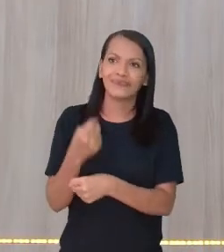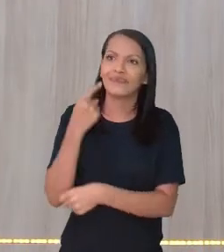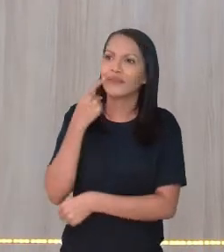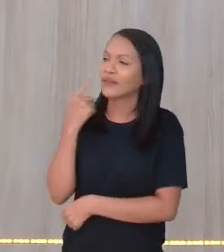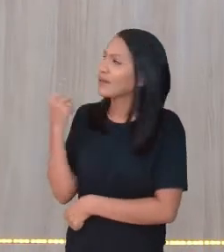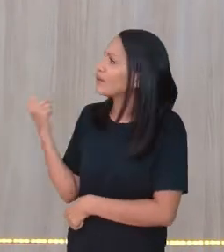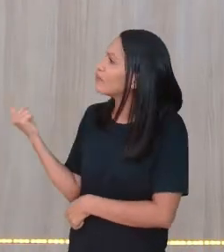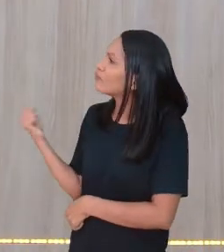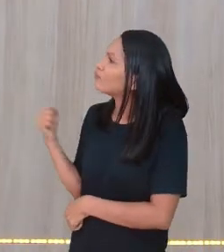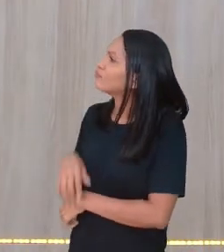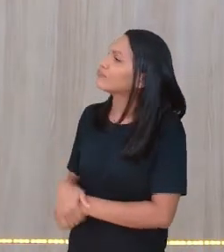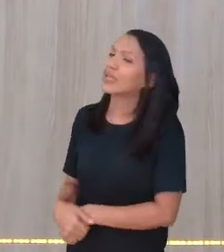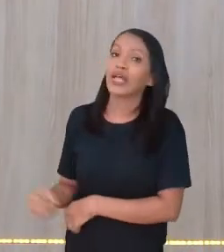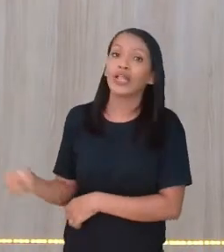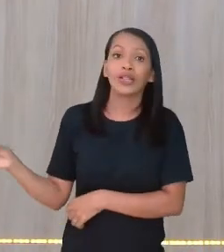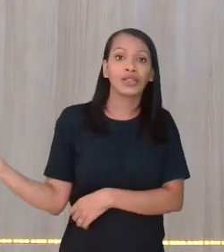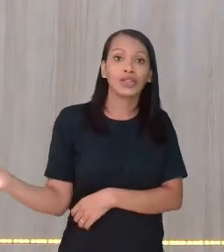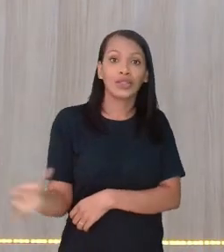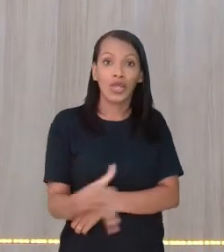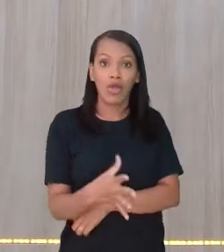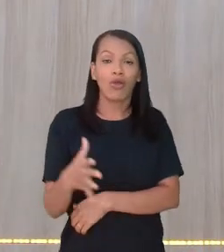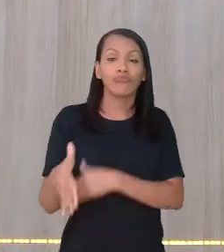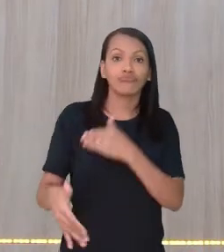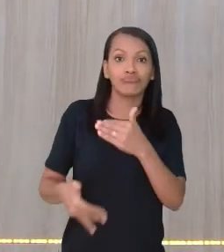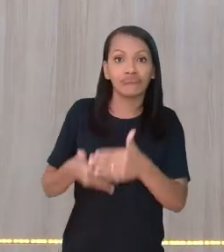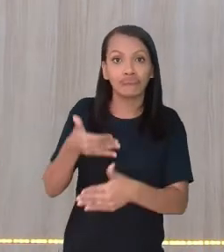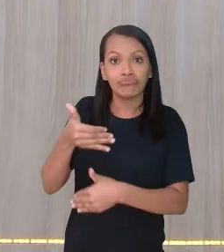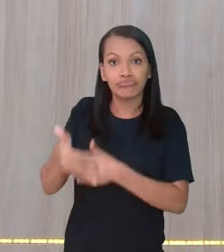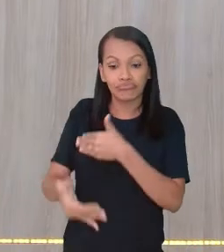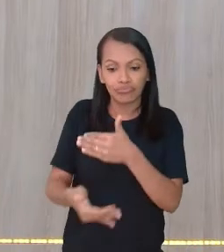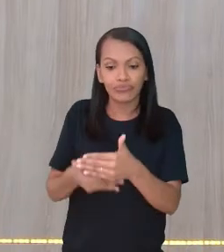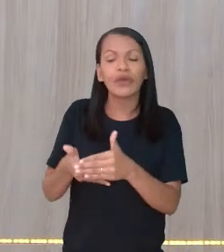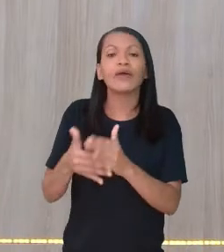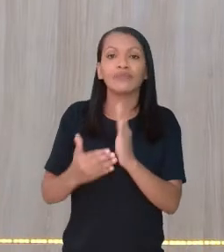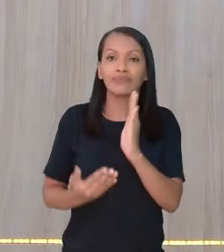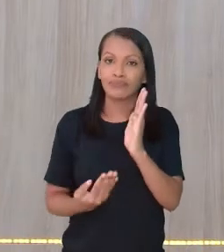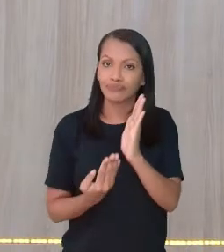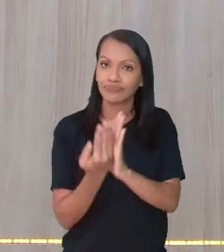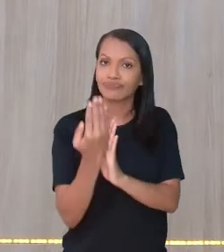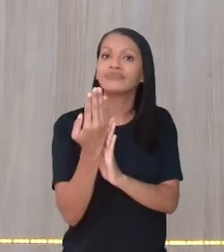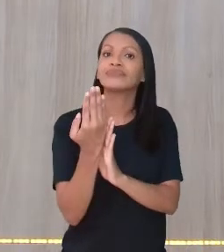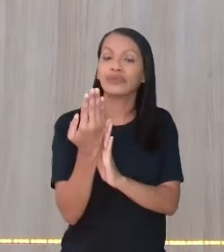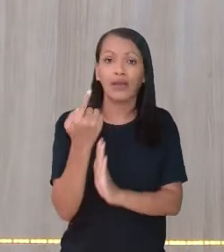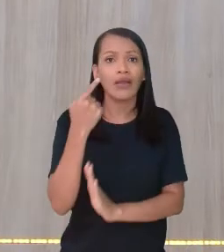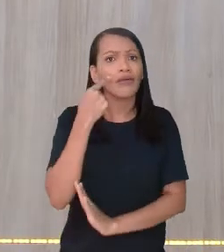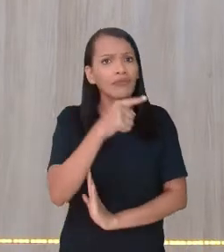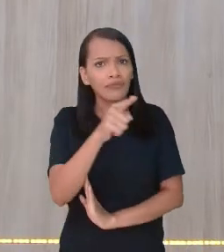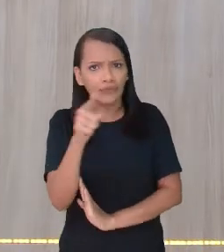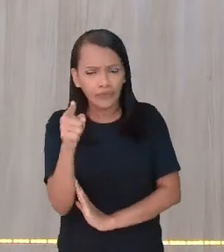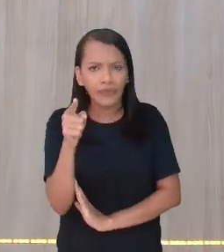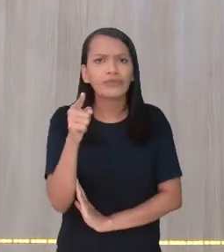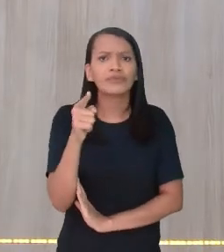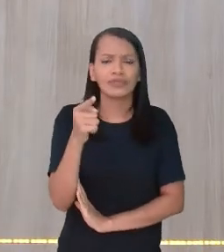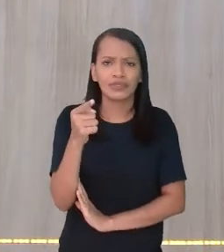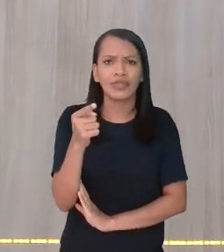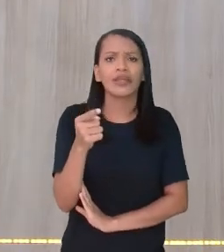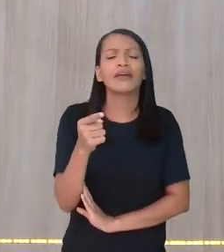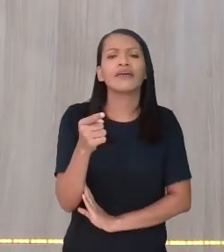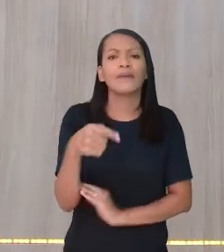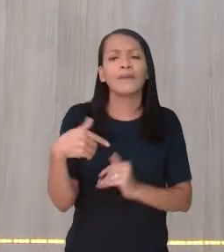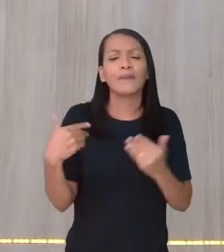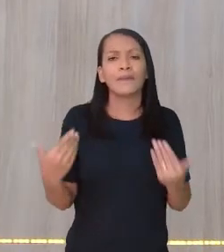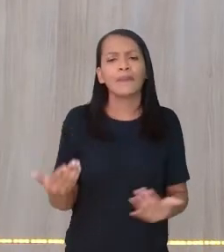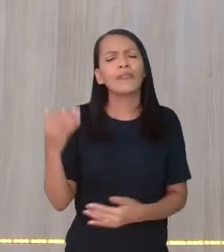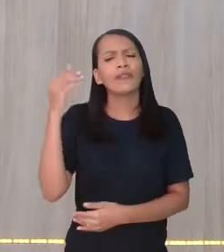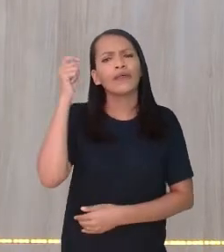uma nova abordagem, elevando um pouco mais o nível. E pode notar que a gente veio da ideia de razão, né? Então a